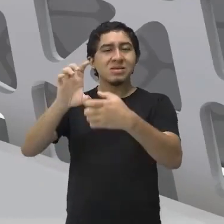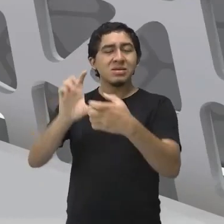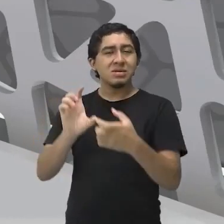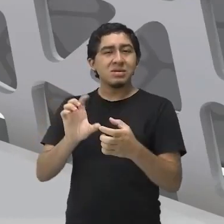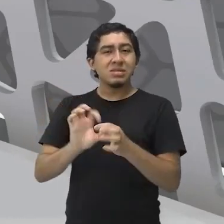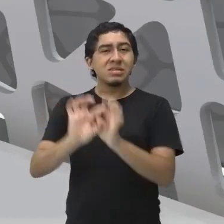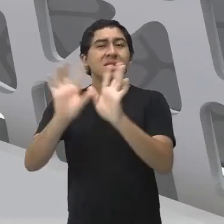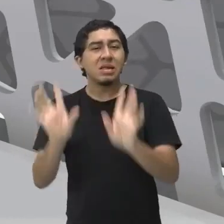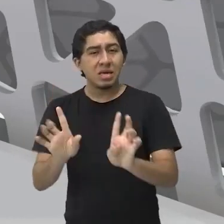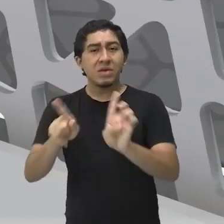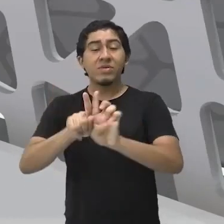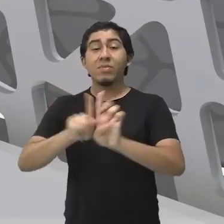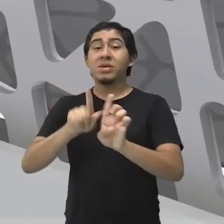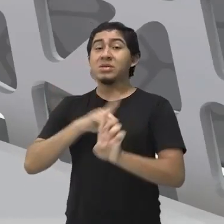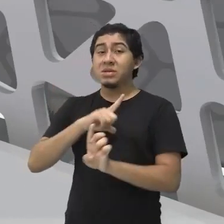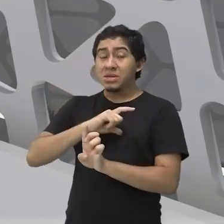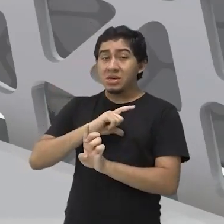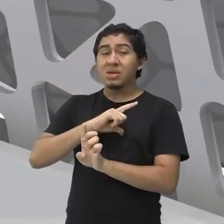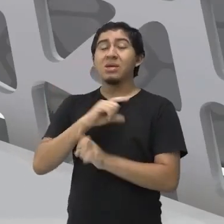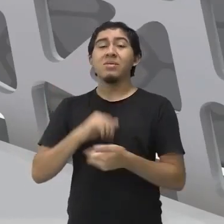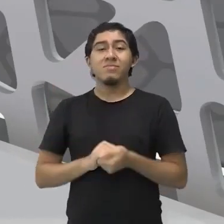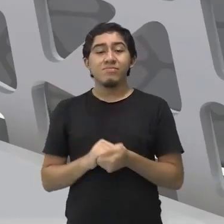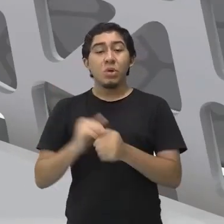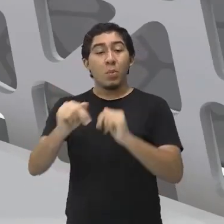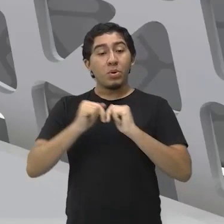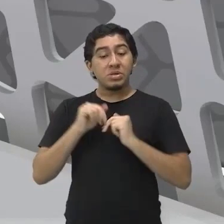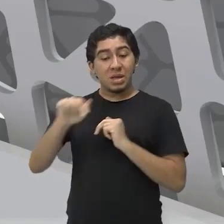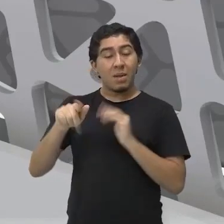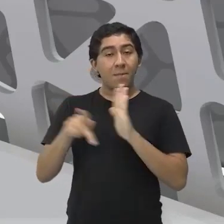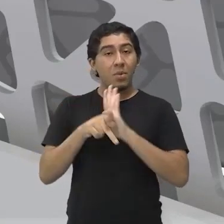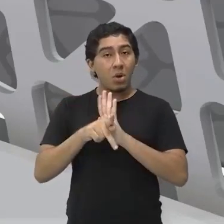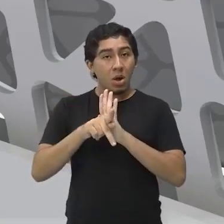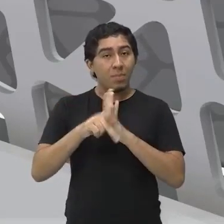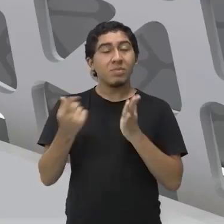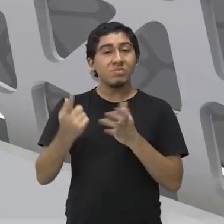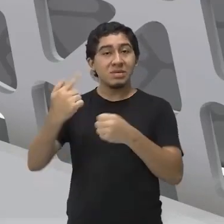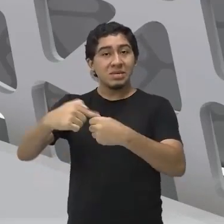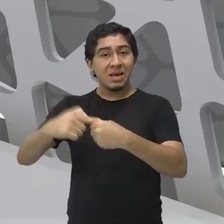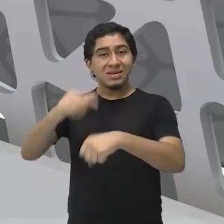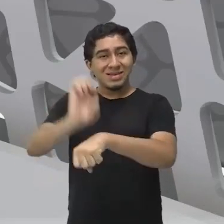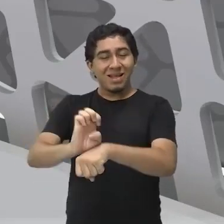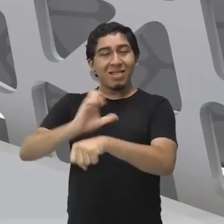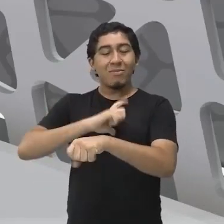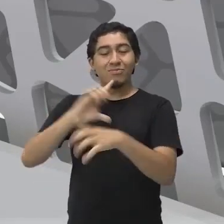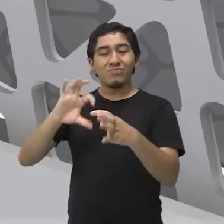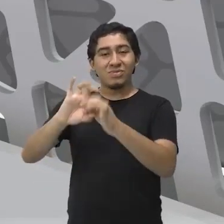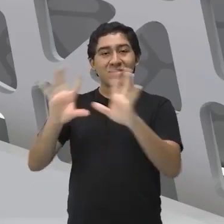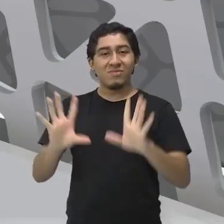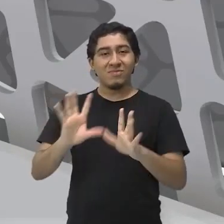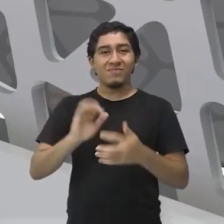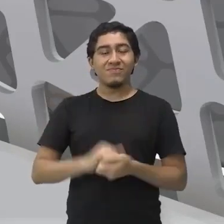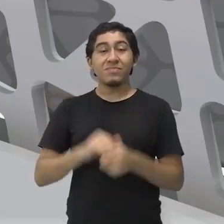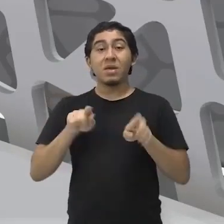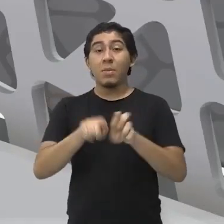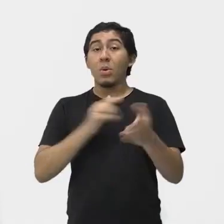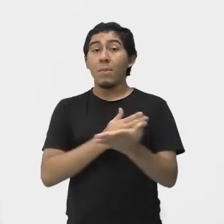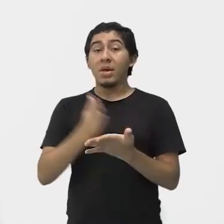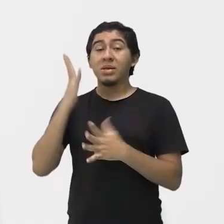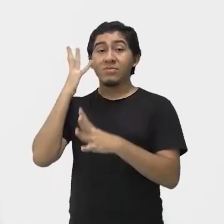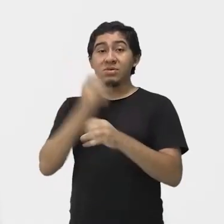por serem cidades-estados independentes. A gente vai começar então a nossa revisão também falando sobre o período arcaico, olha